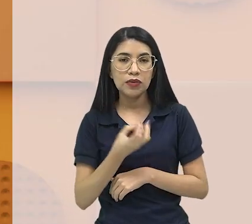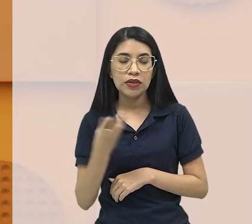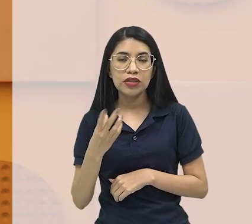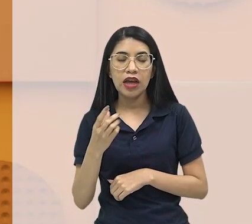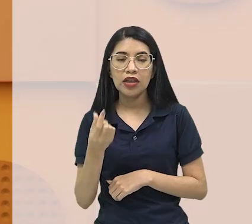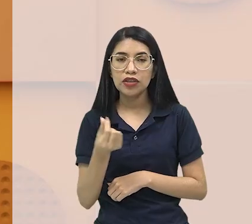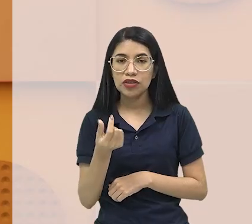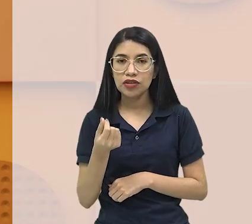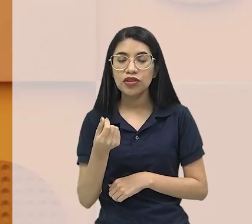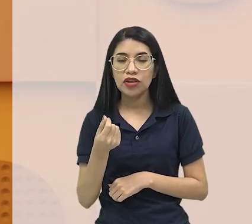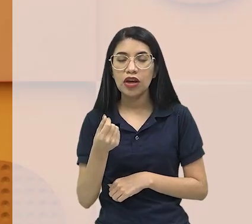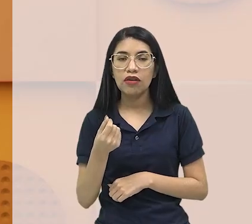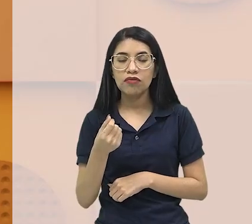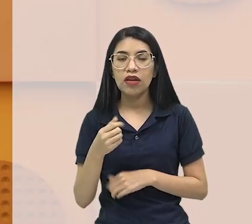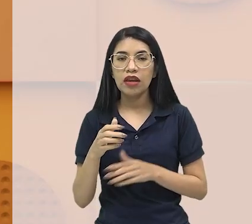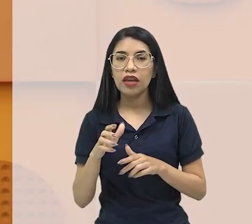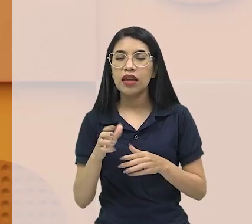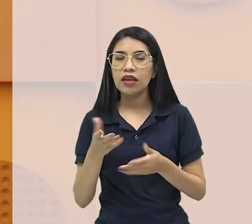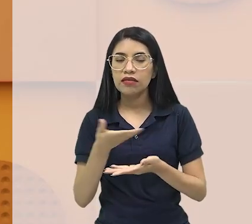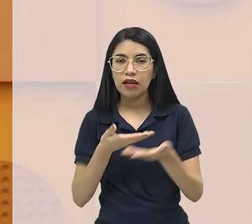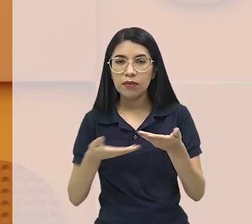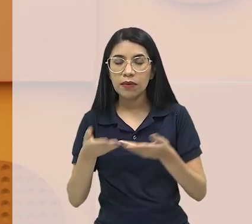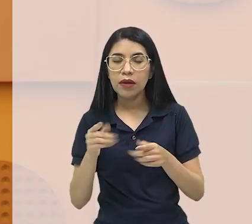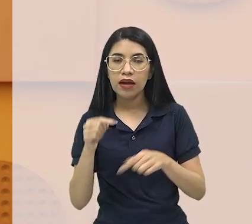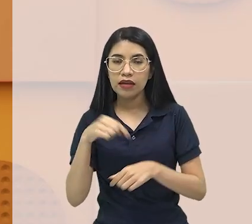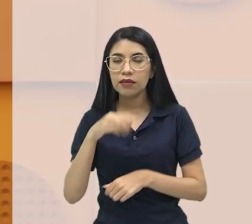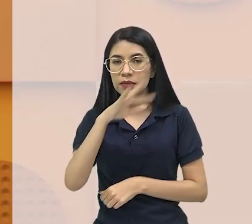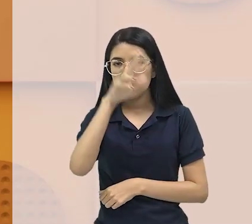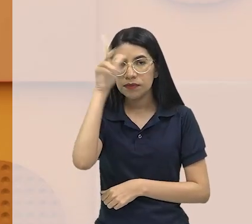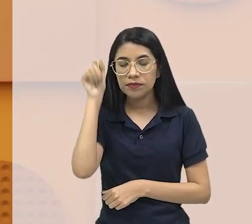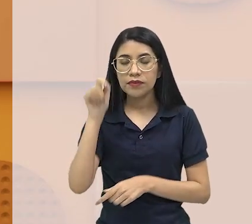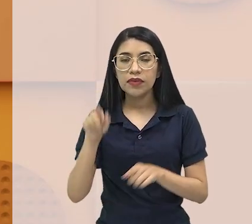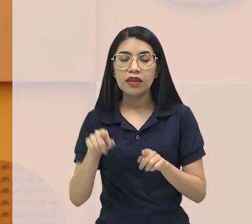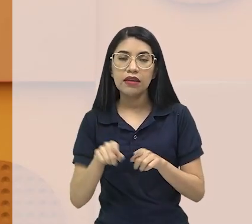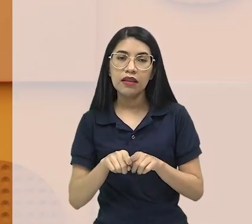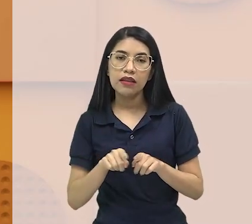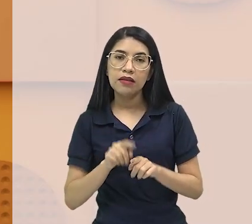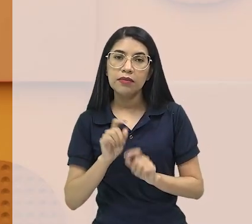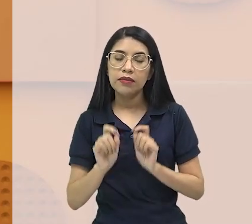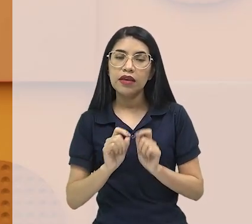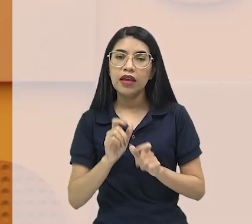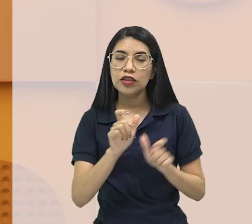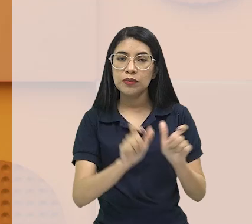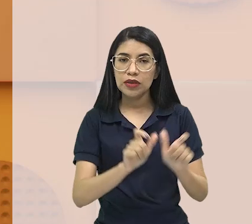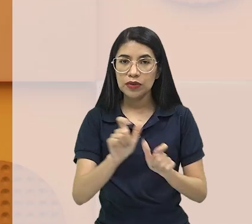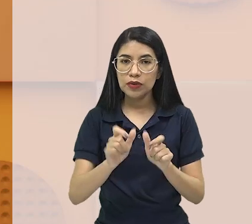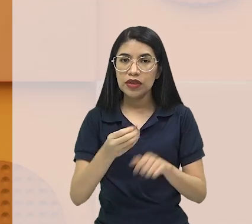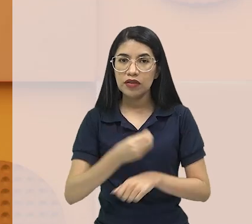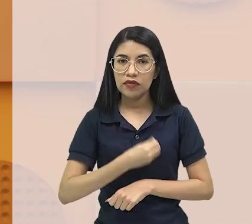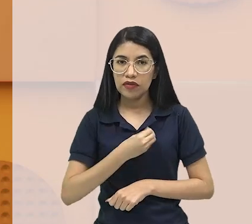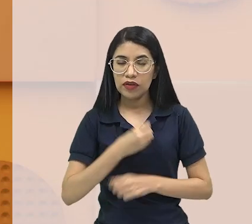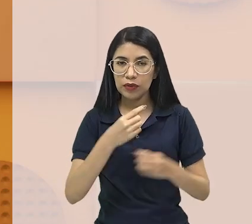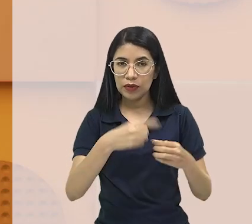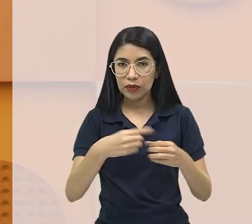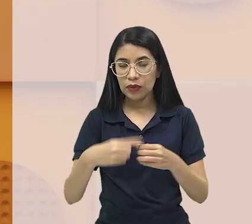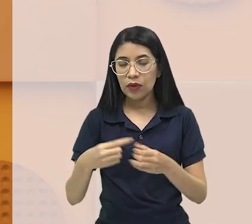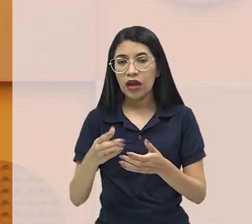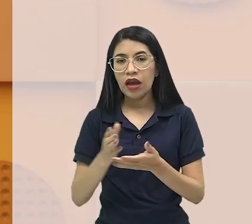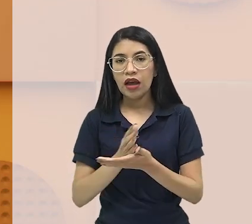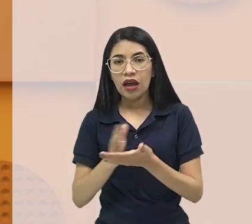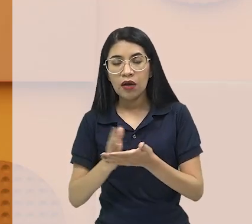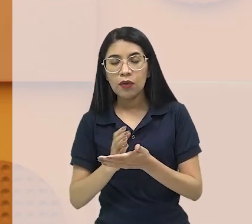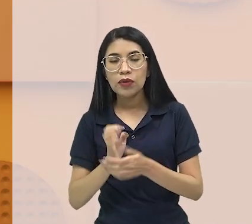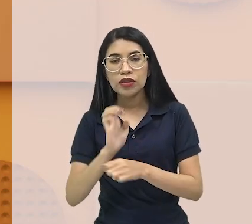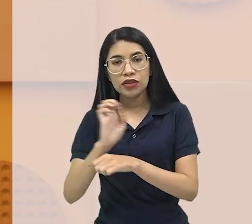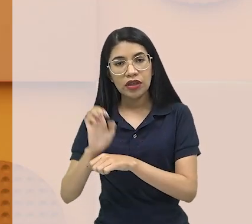fluindo no estado do Amazonas é qual? Manaus. Não só isso, né? Não só pessoas do interior do estado, como também muitas vezes de estados